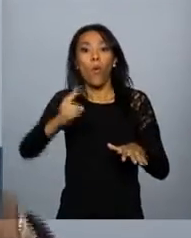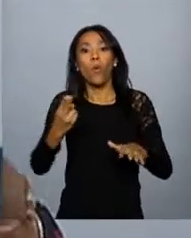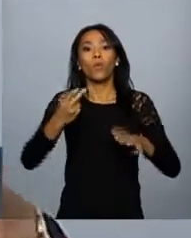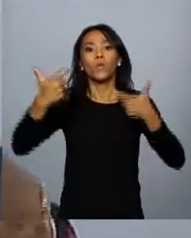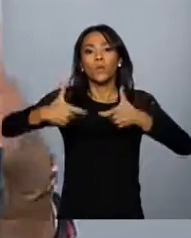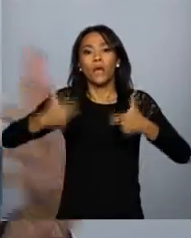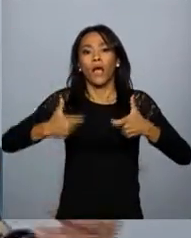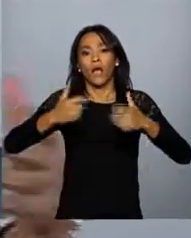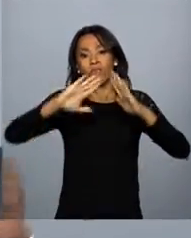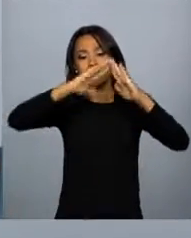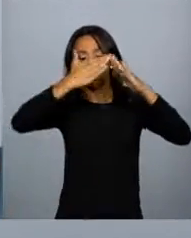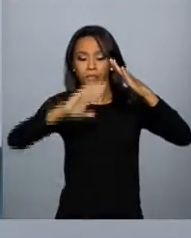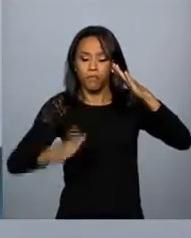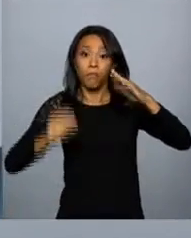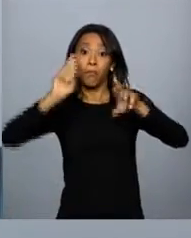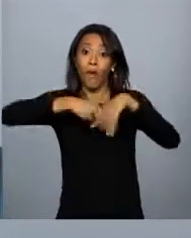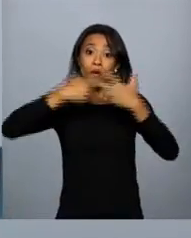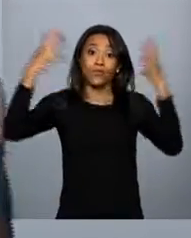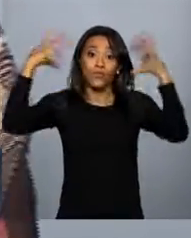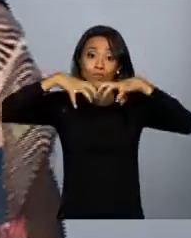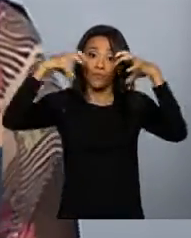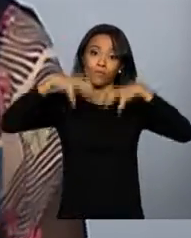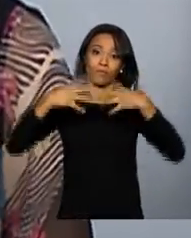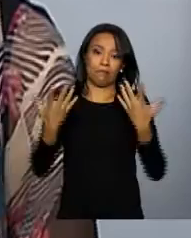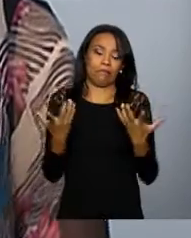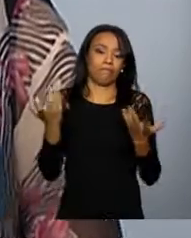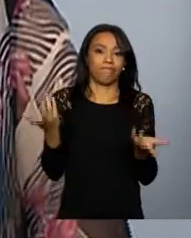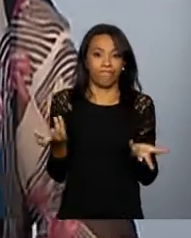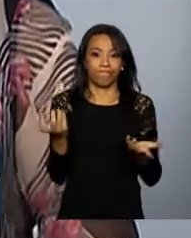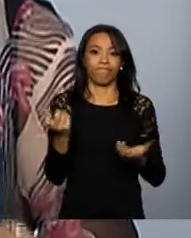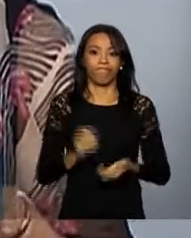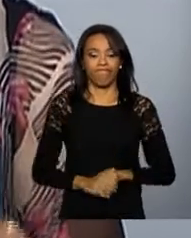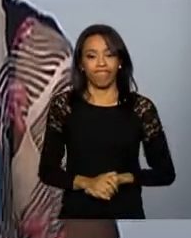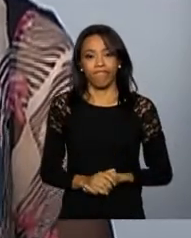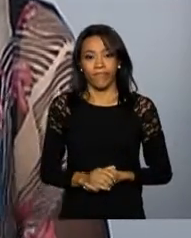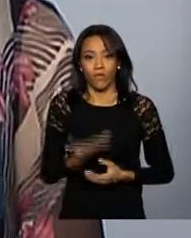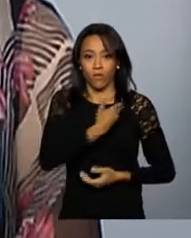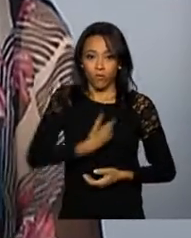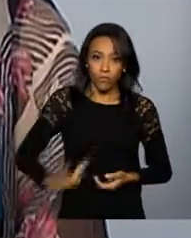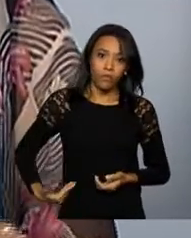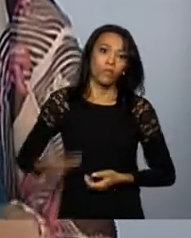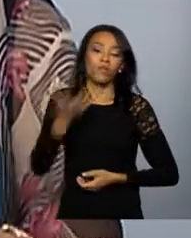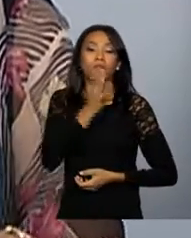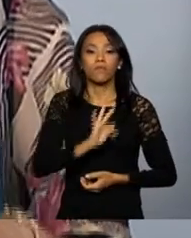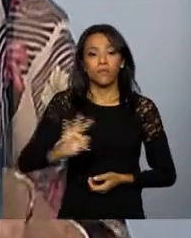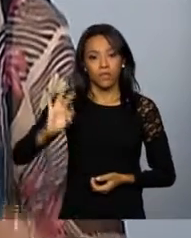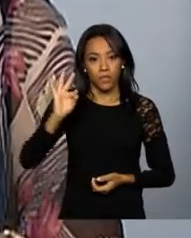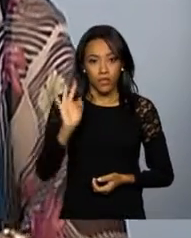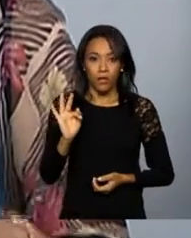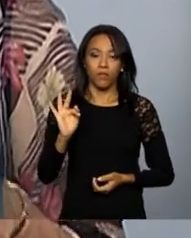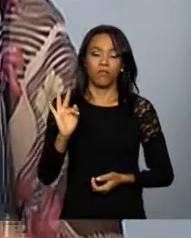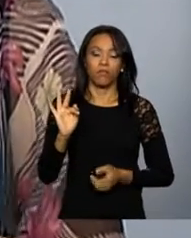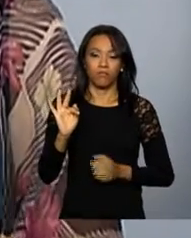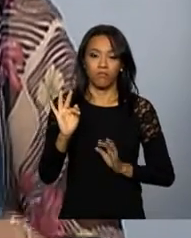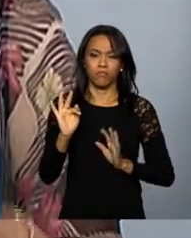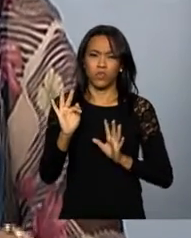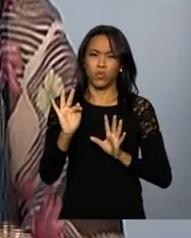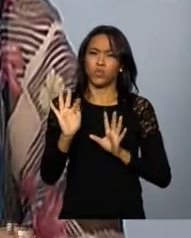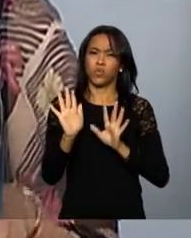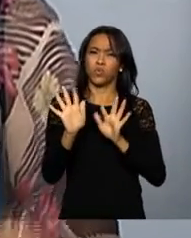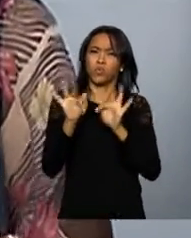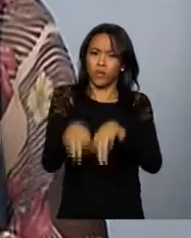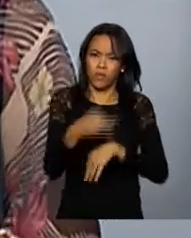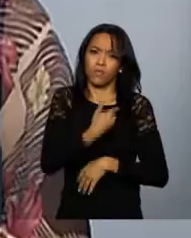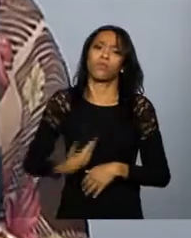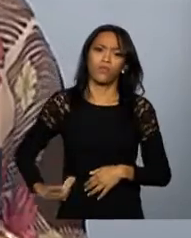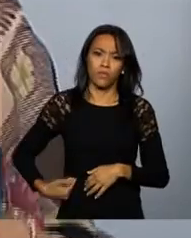desmoronamento por conta de chuvas. Então, o governo federal, ainda no final do governo do